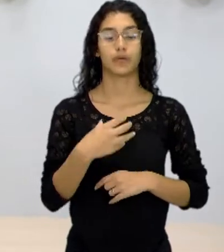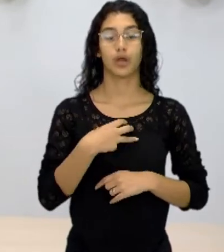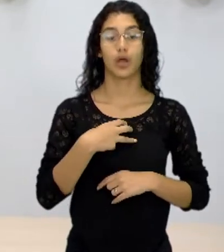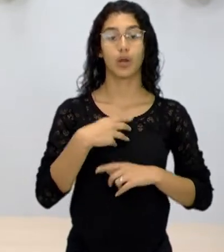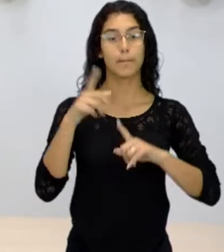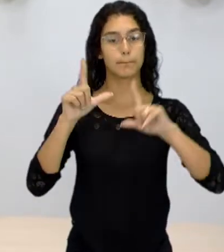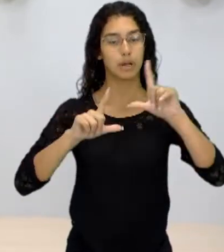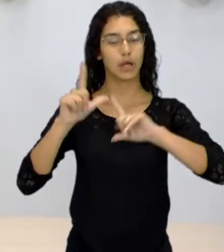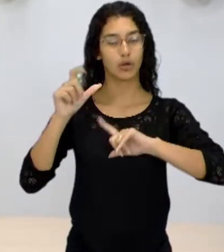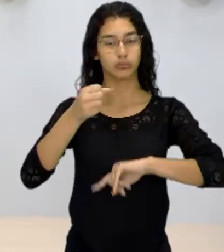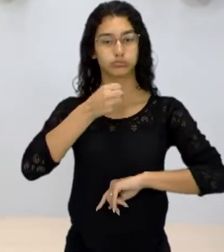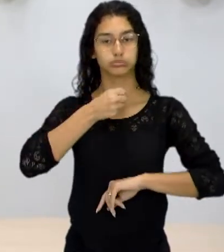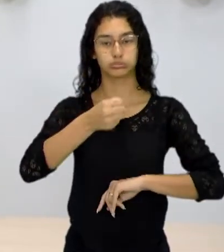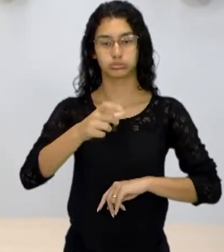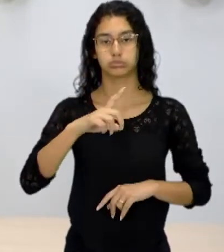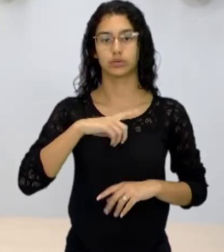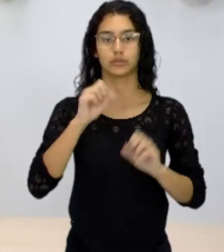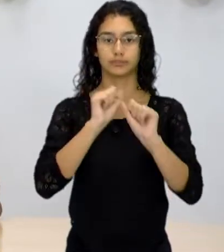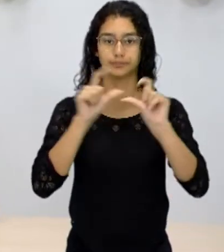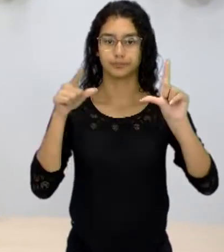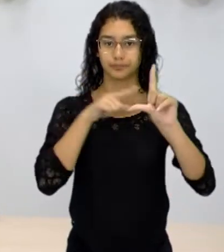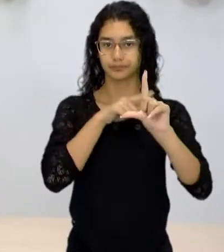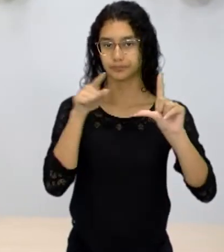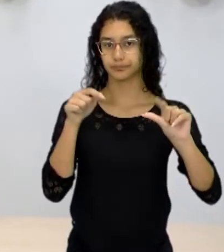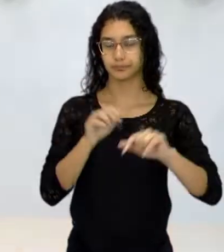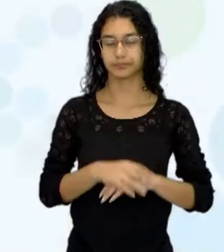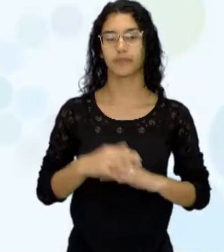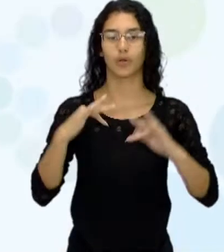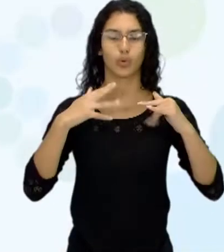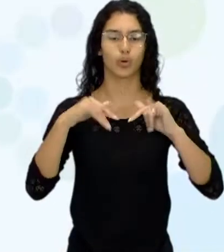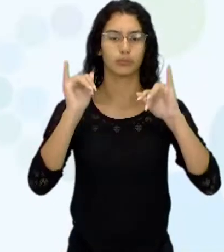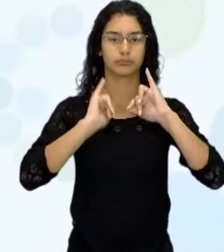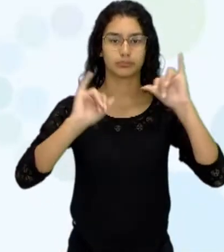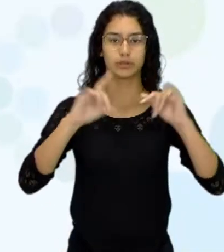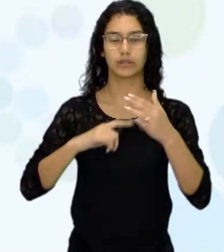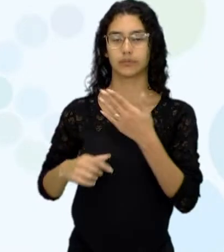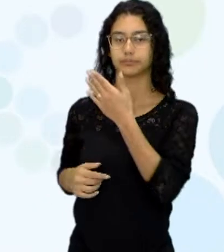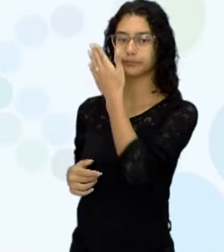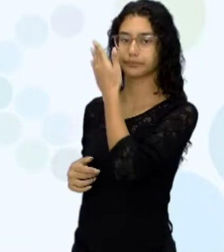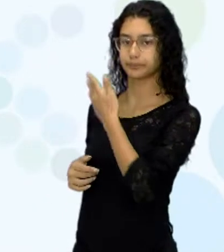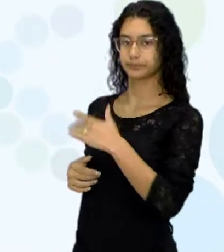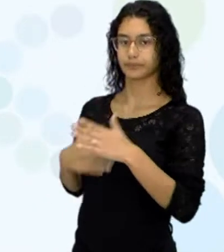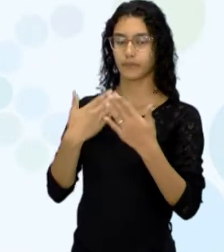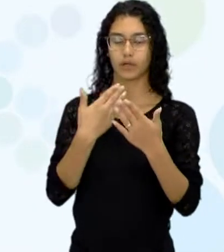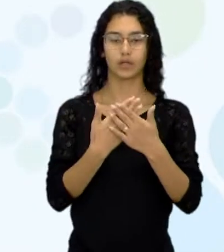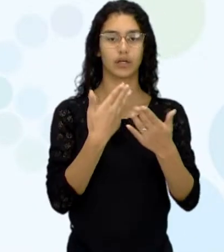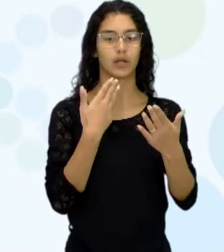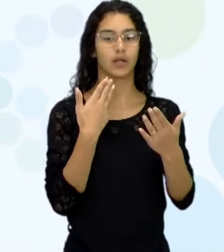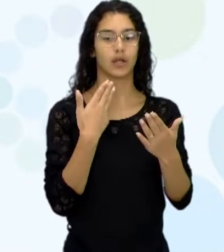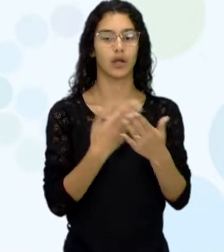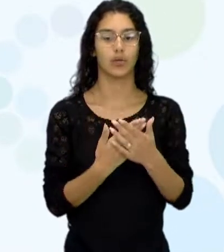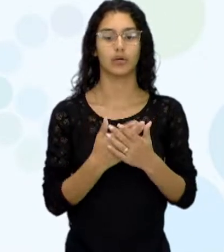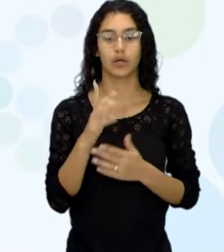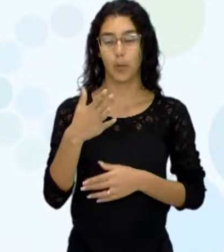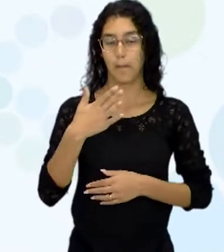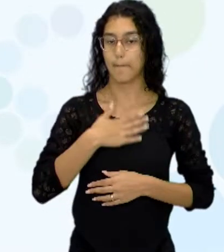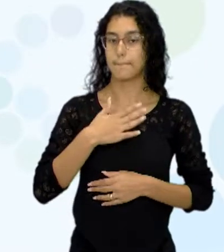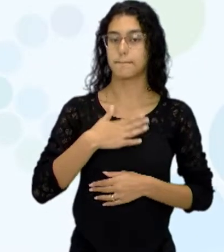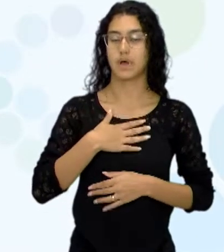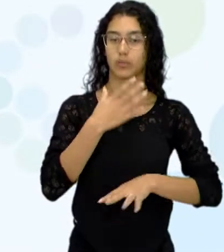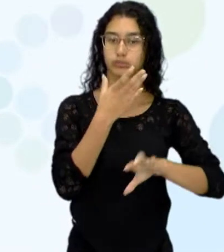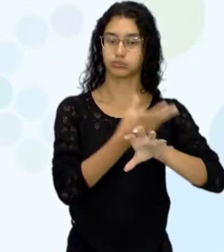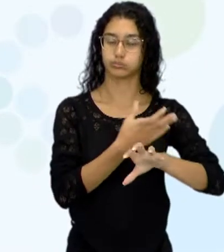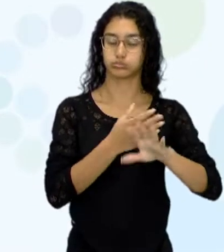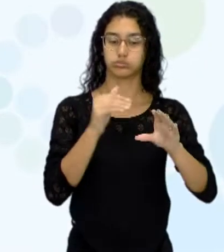né? O jornalismo midiático. Ó, na tela para vocês, todas as informações da aula. Laboratório de Produção Jornalística, que é o meu componente dentro